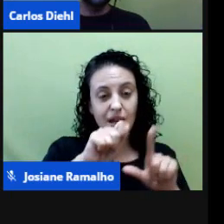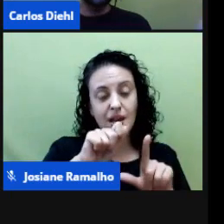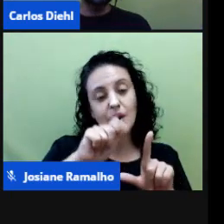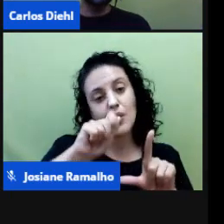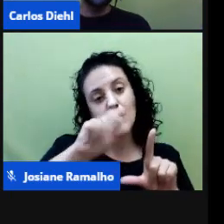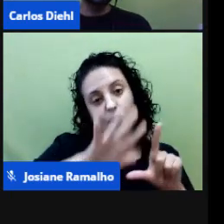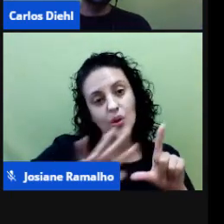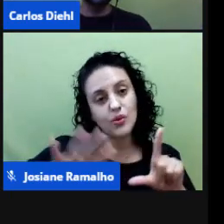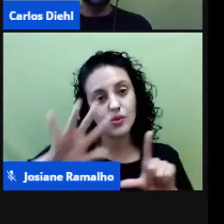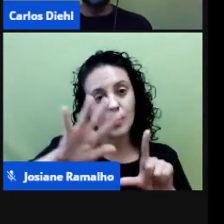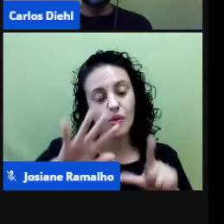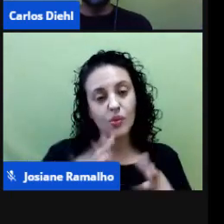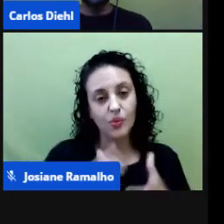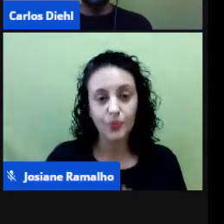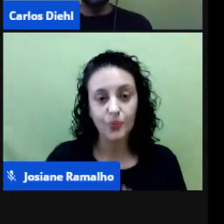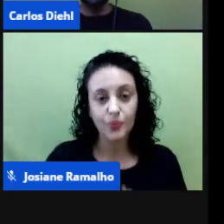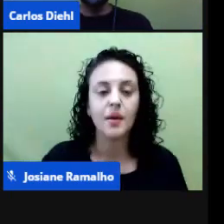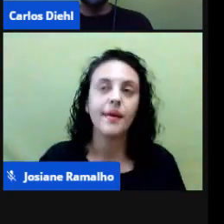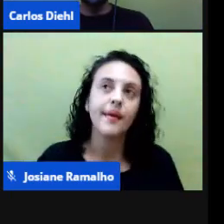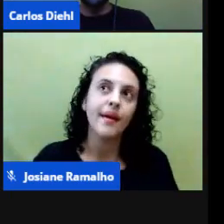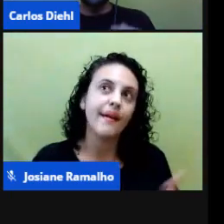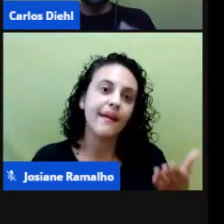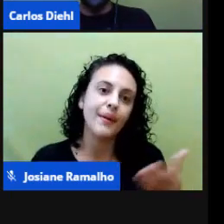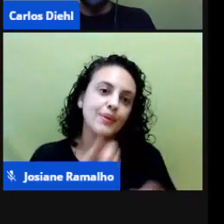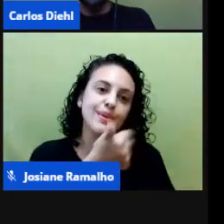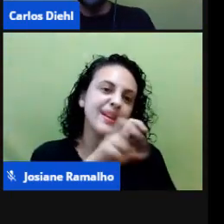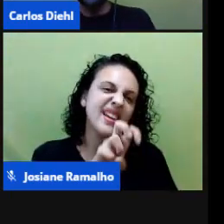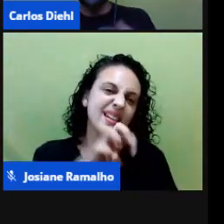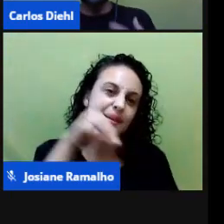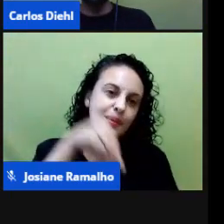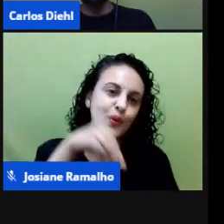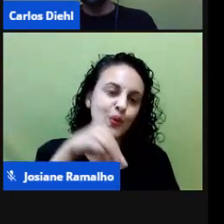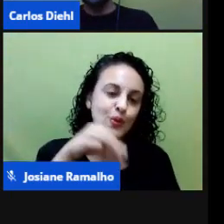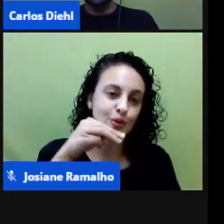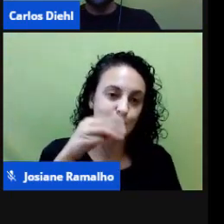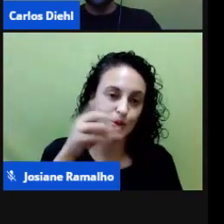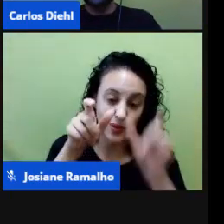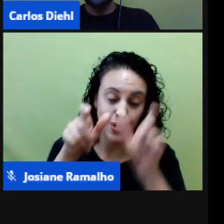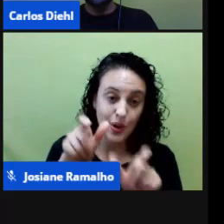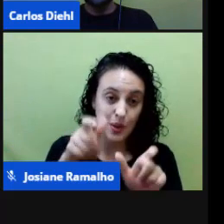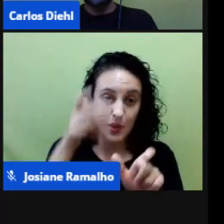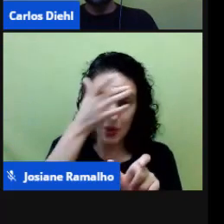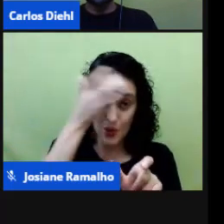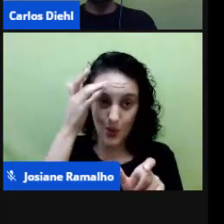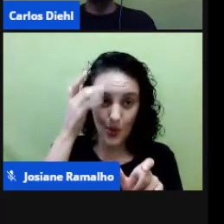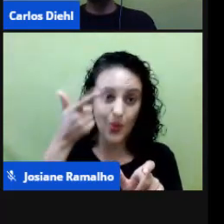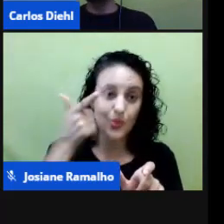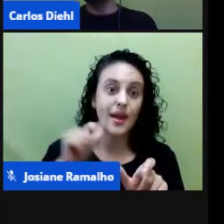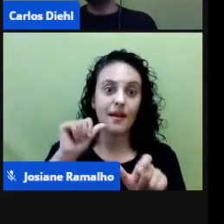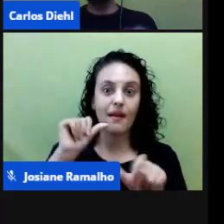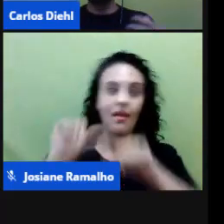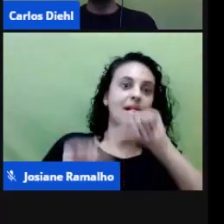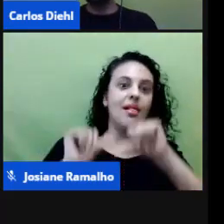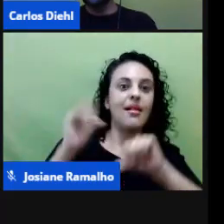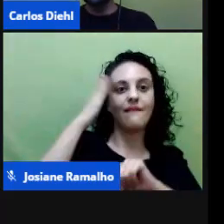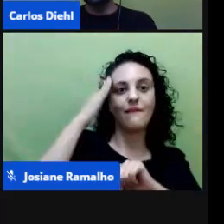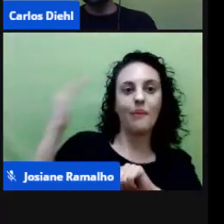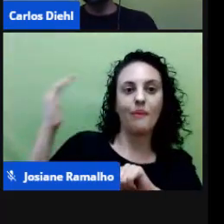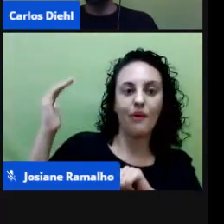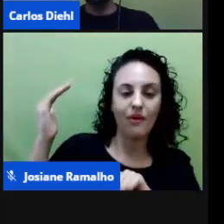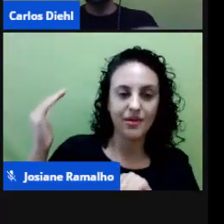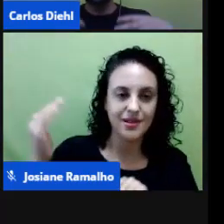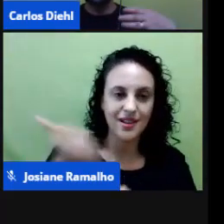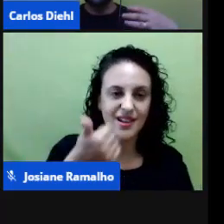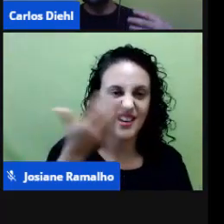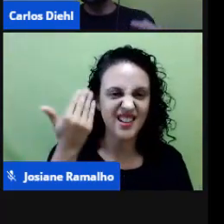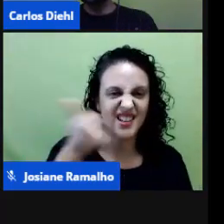Walter Benjamin previa, hoje qualquer um pode ter não só 15 minutos, mas